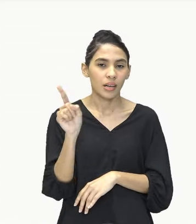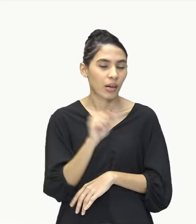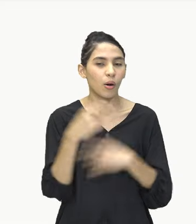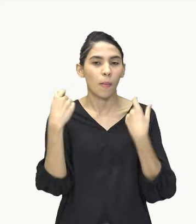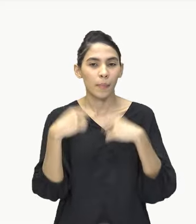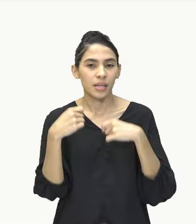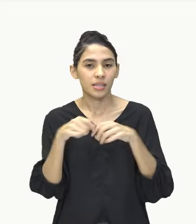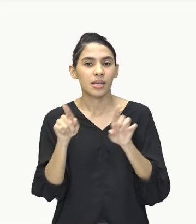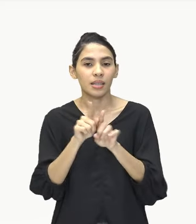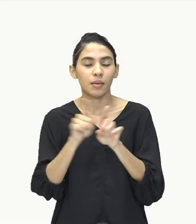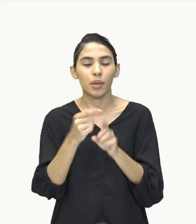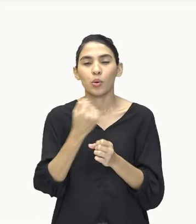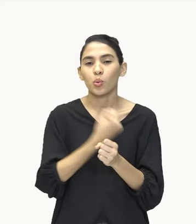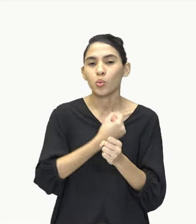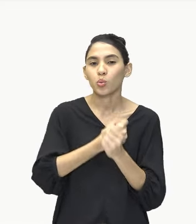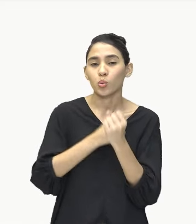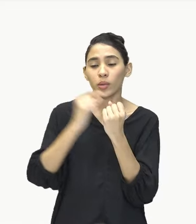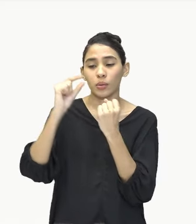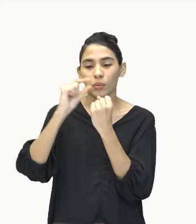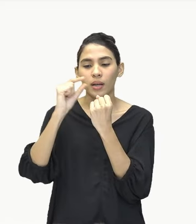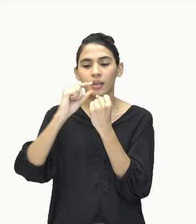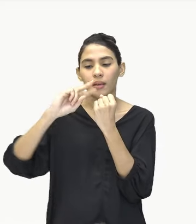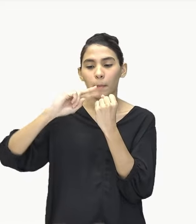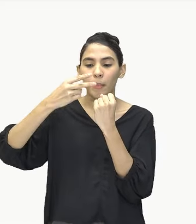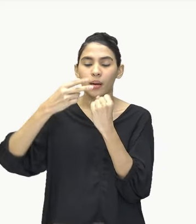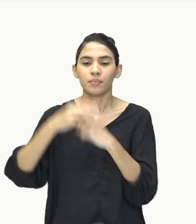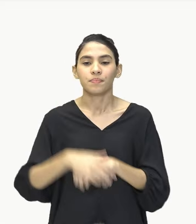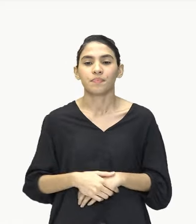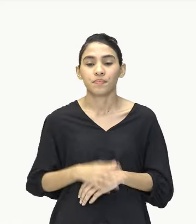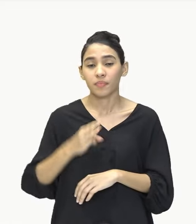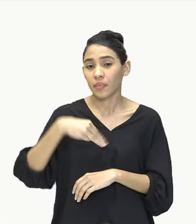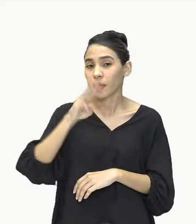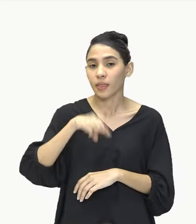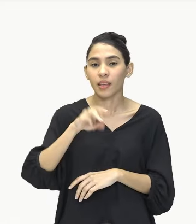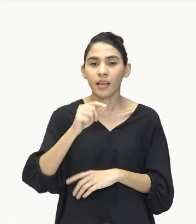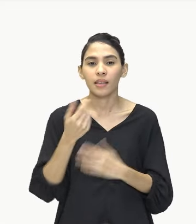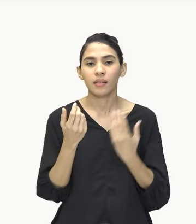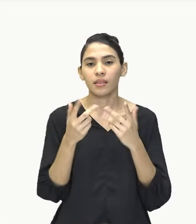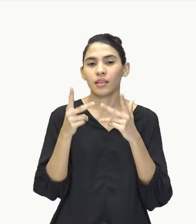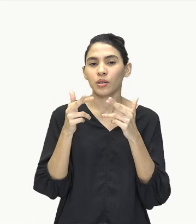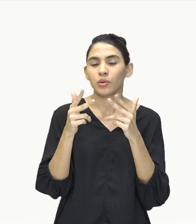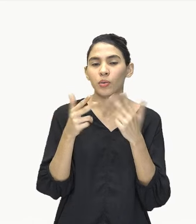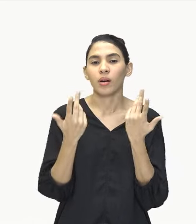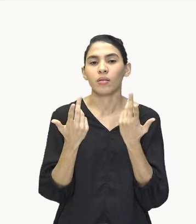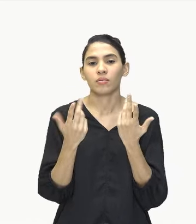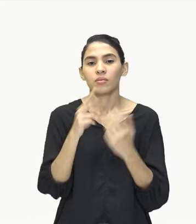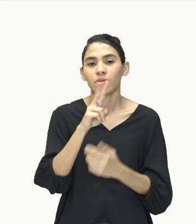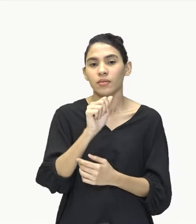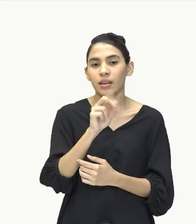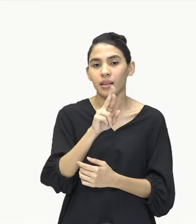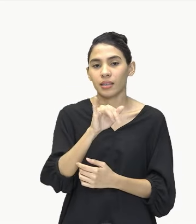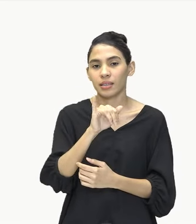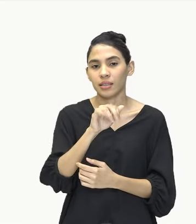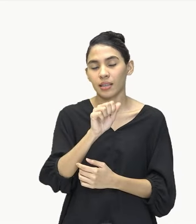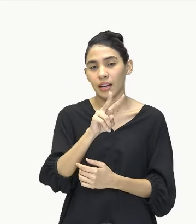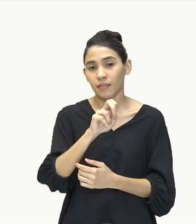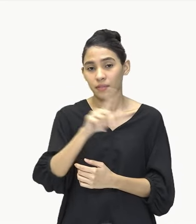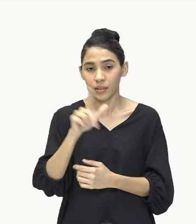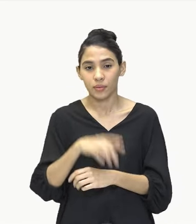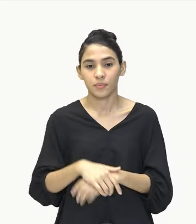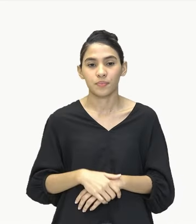que ser x ao quadrado. Então, quem é que vai ter a mesma variável que ele? O